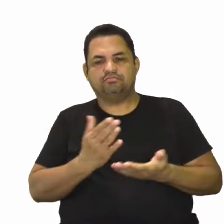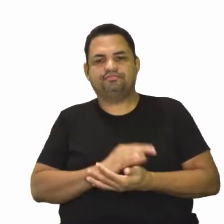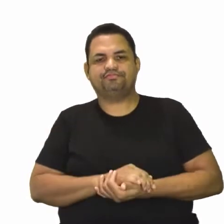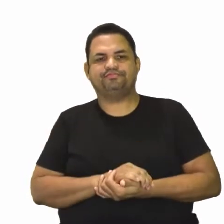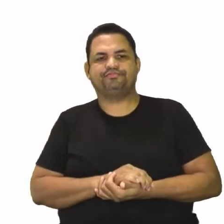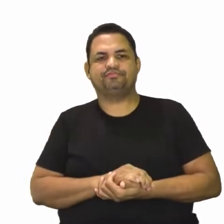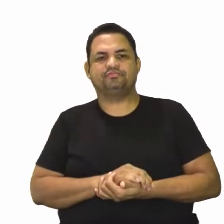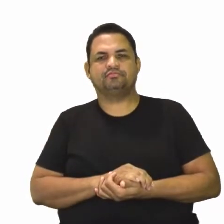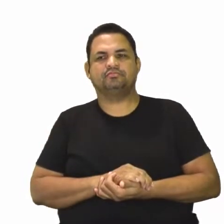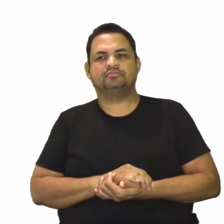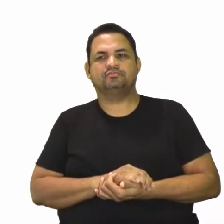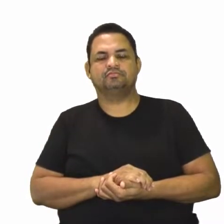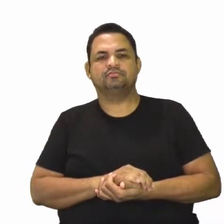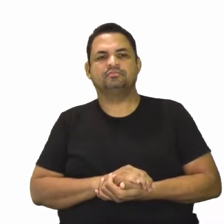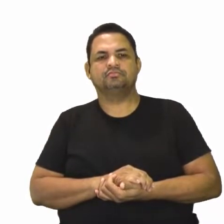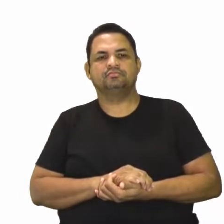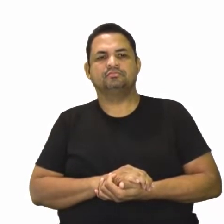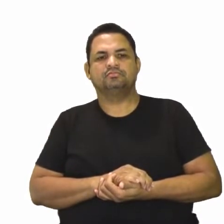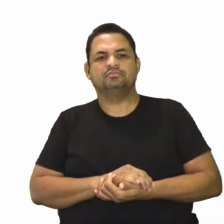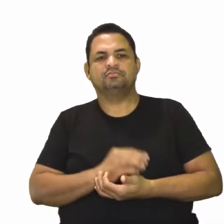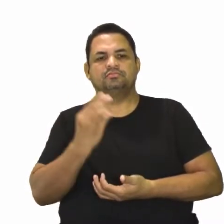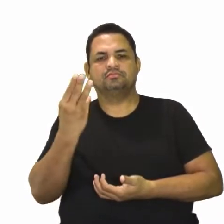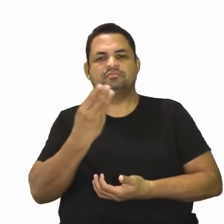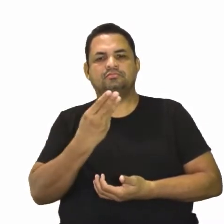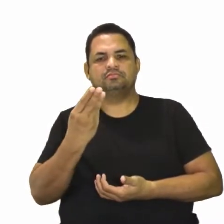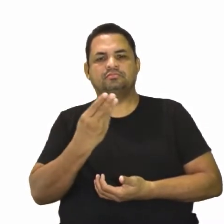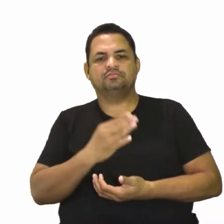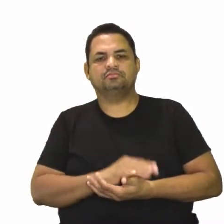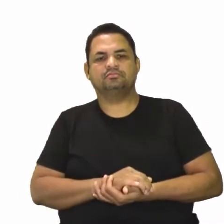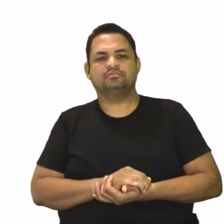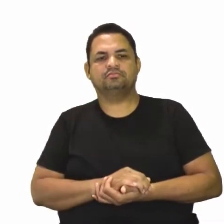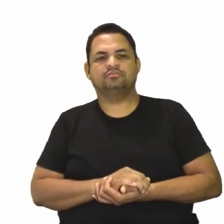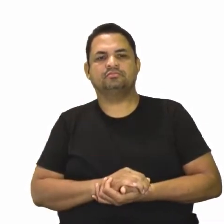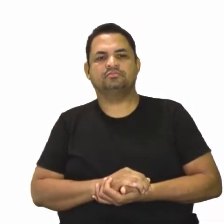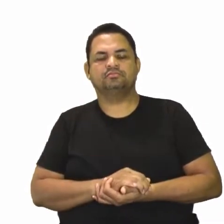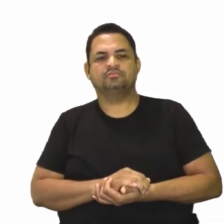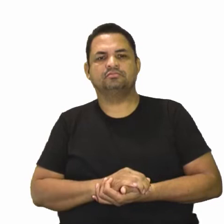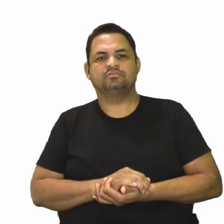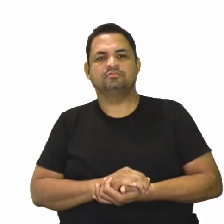ano. Vamos para a terceira?